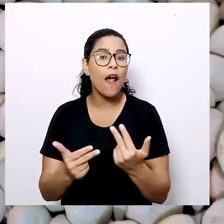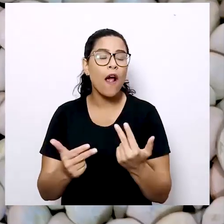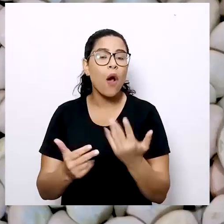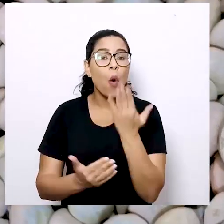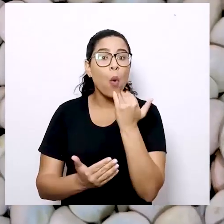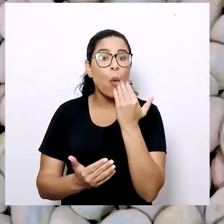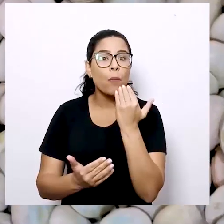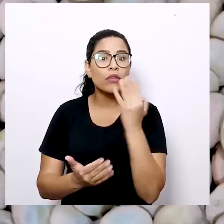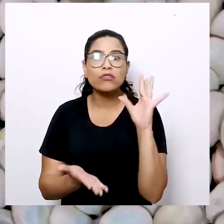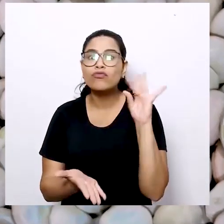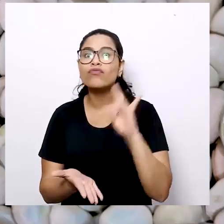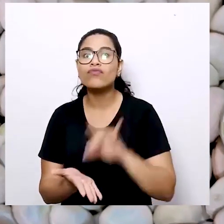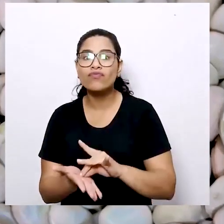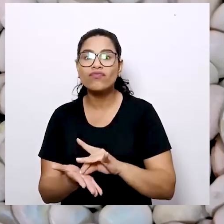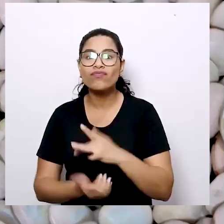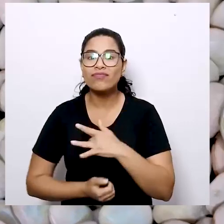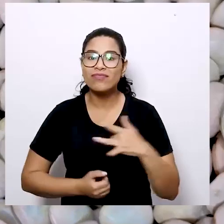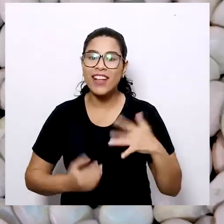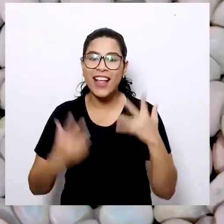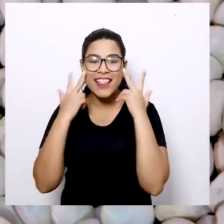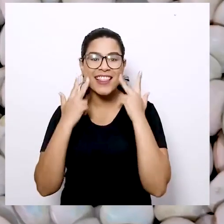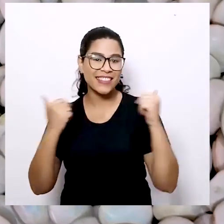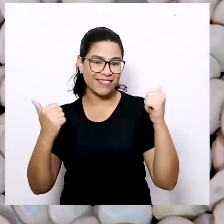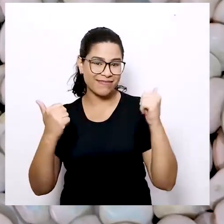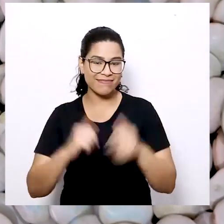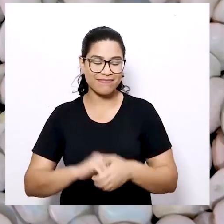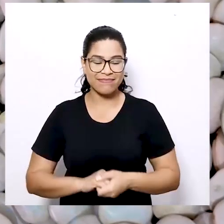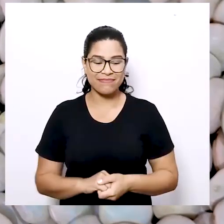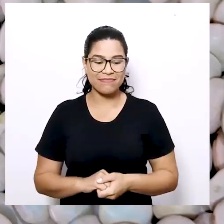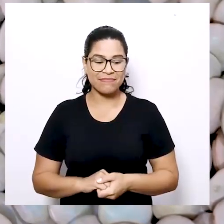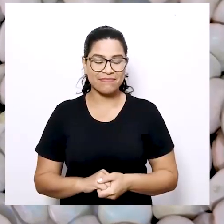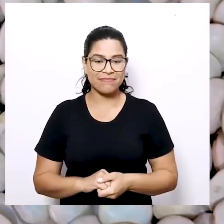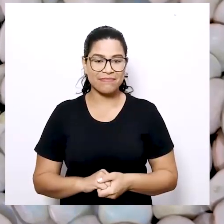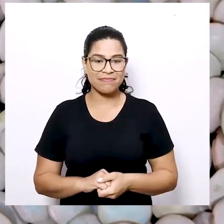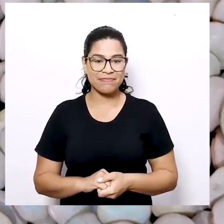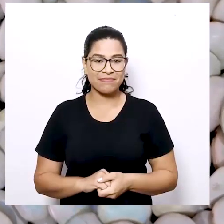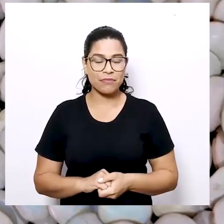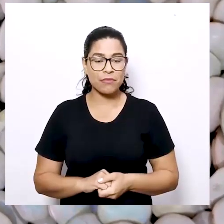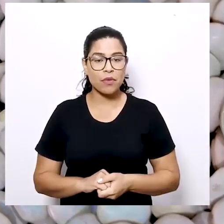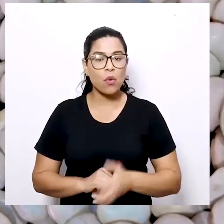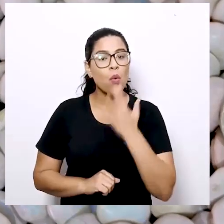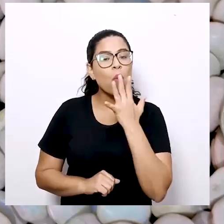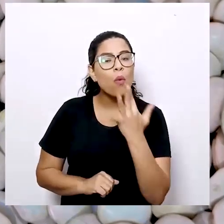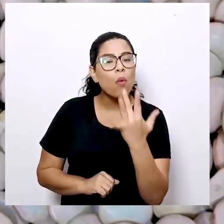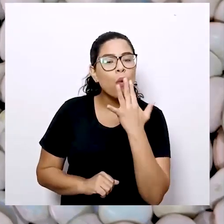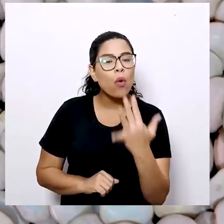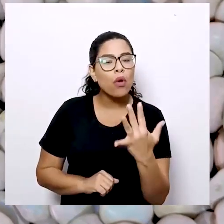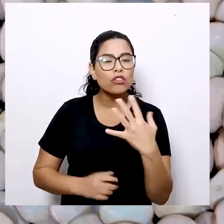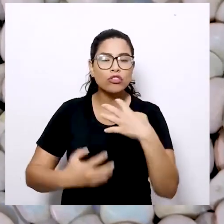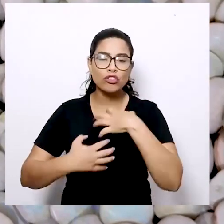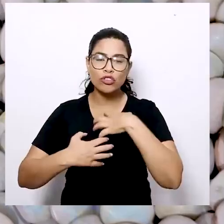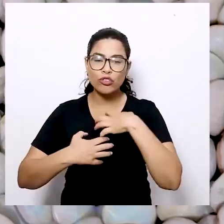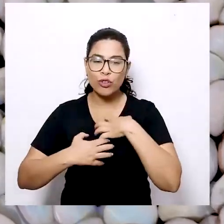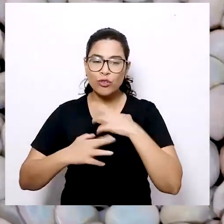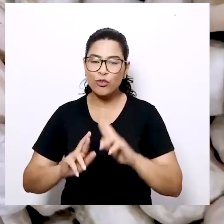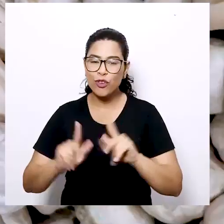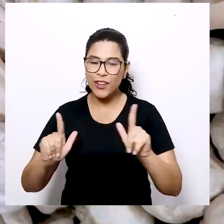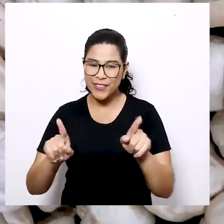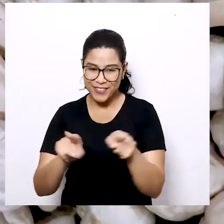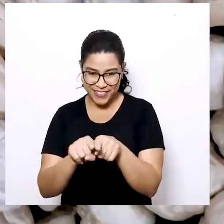de verdade, saudável e natural. E há de muitas cores e muitos formatos. O